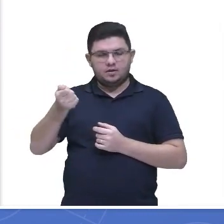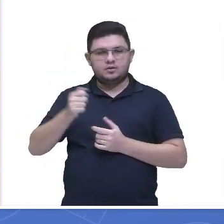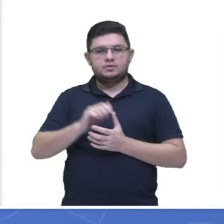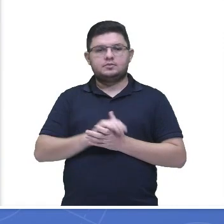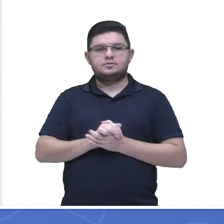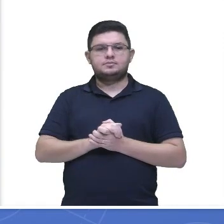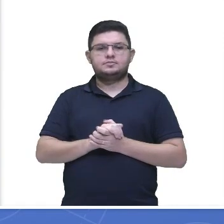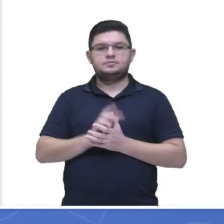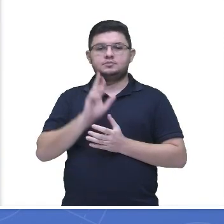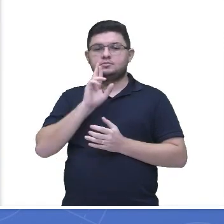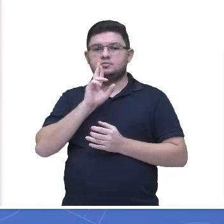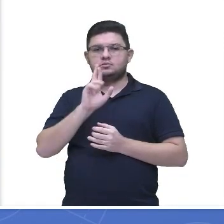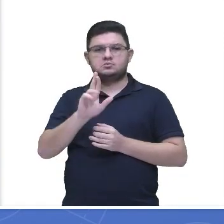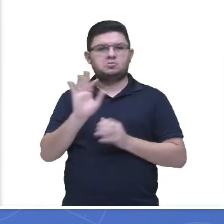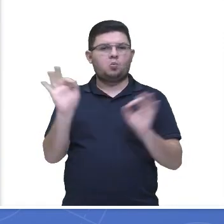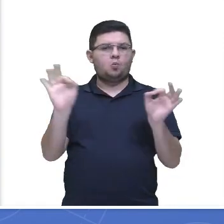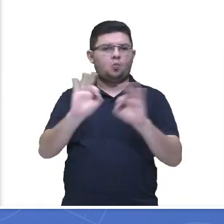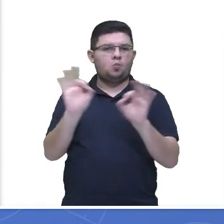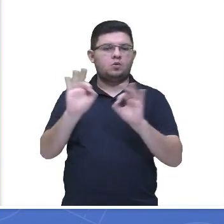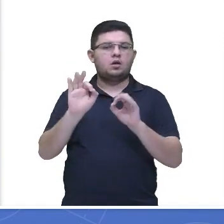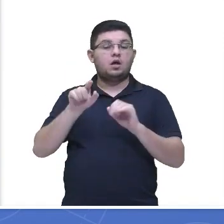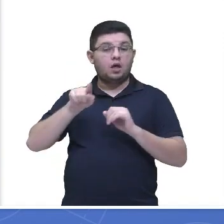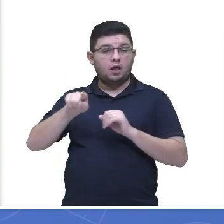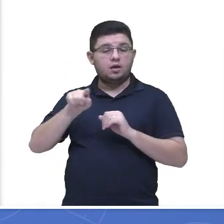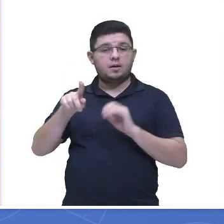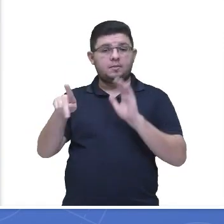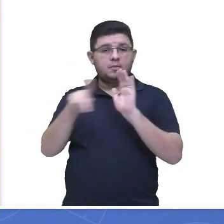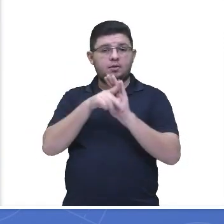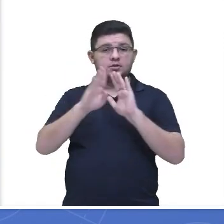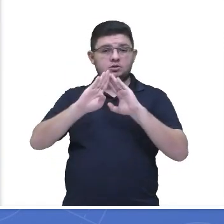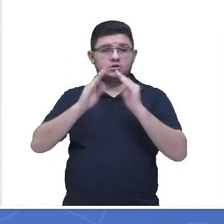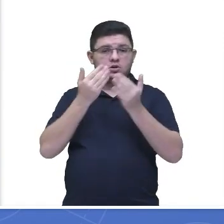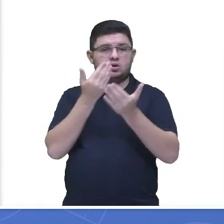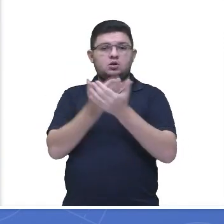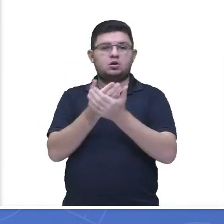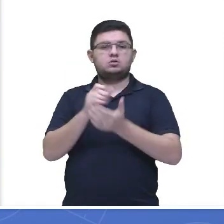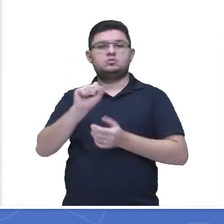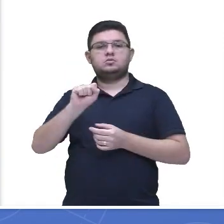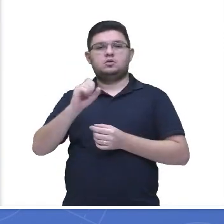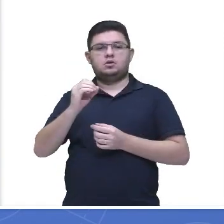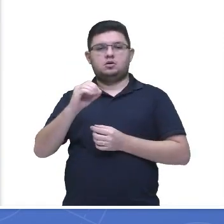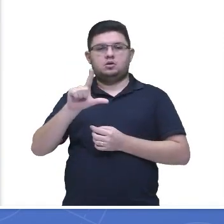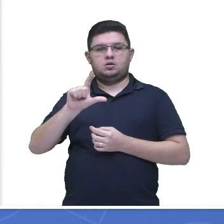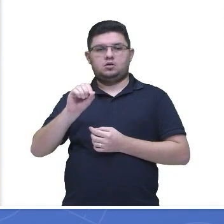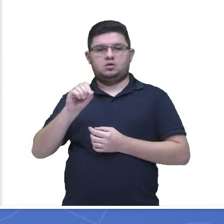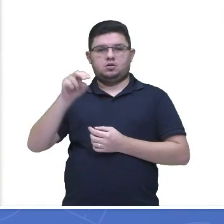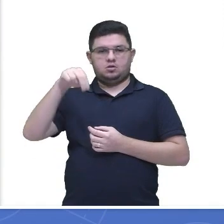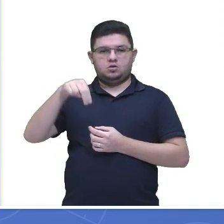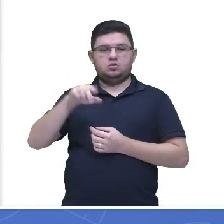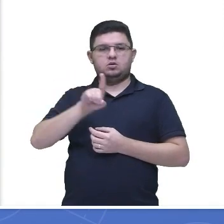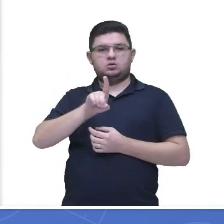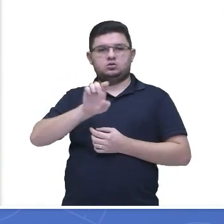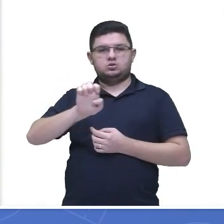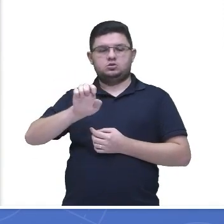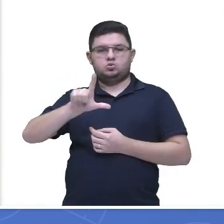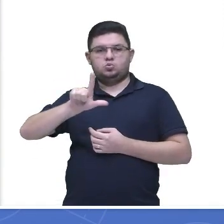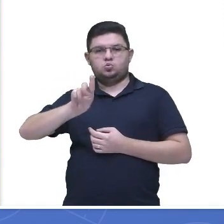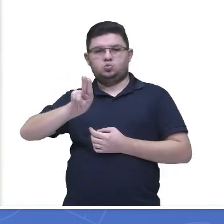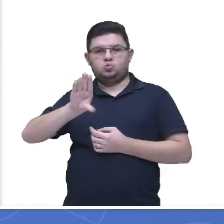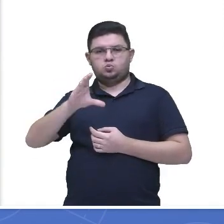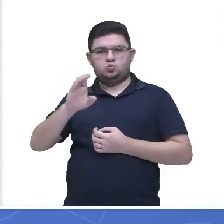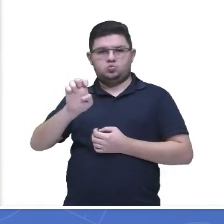ela só se apresentou, ela é da Escola Estadual Solo de Lucena, deve estar com dúvida, não colocou